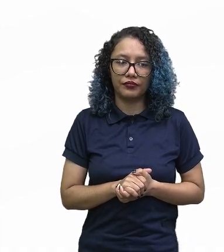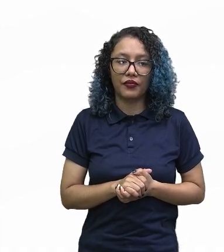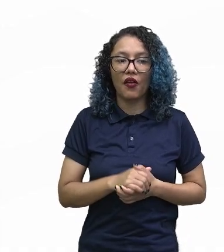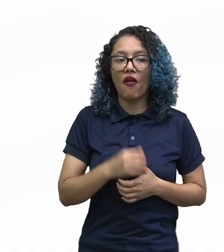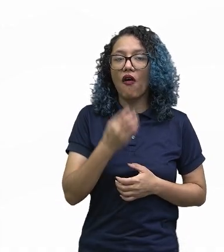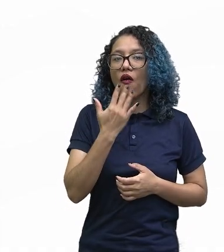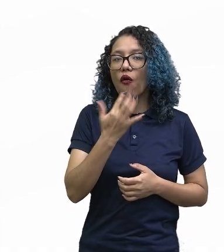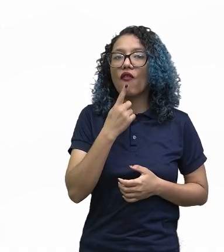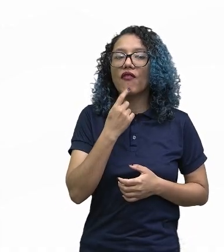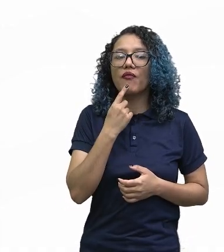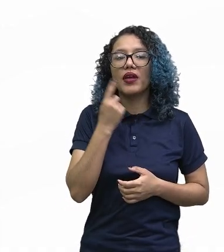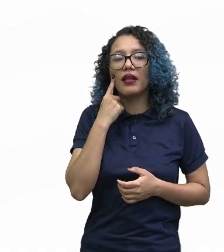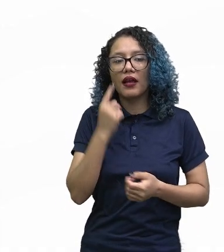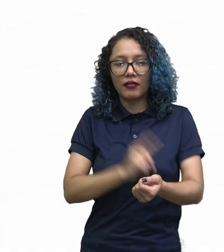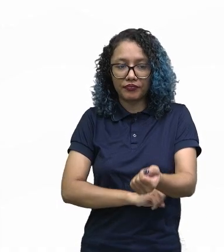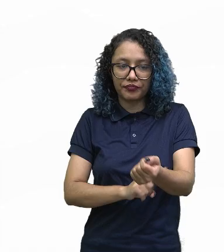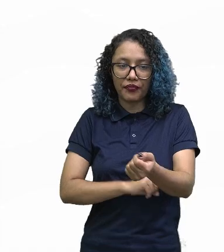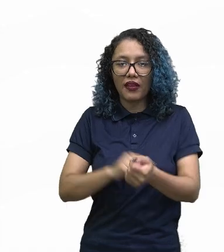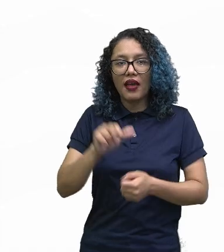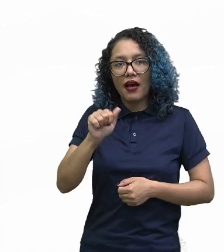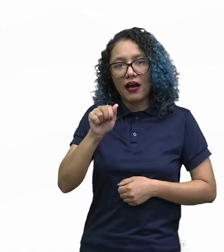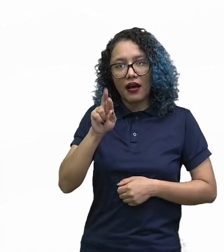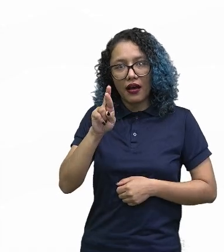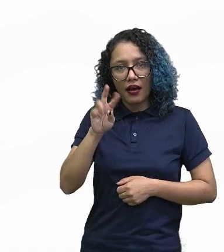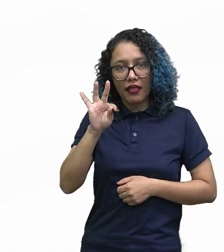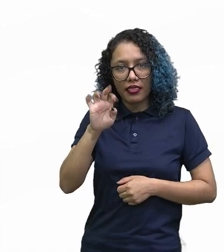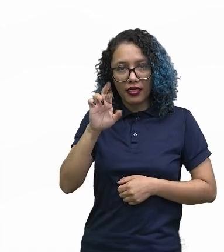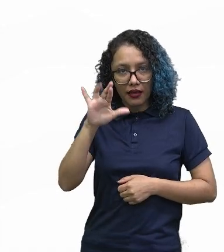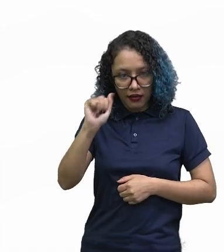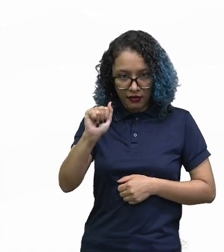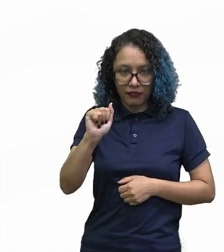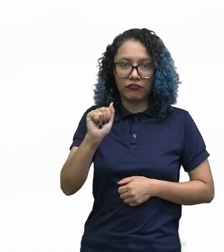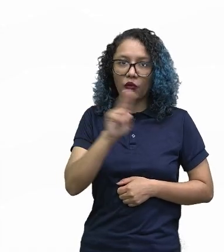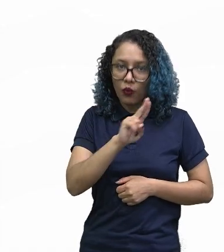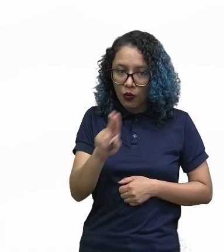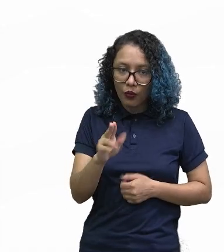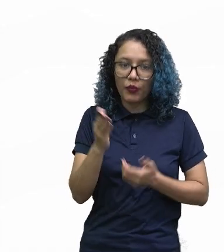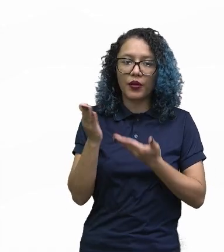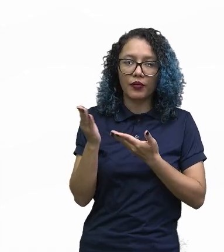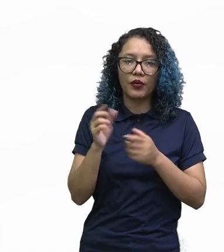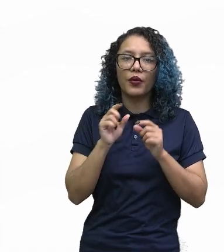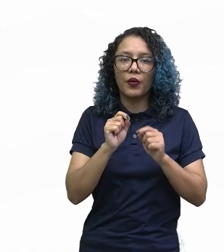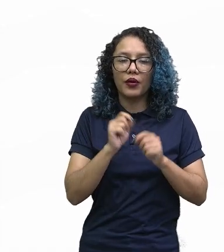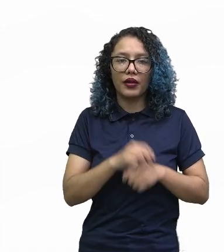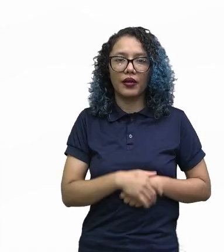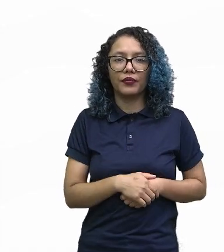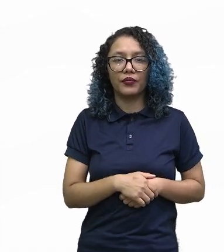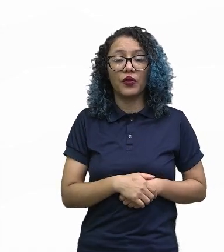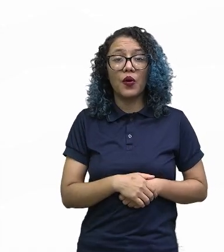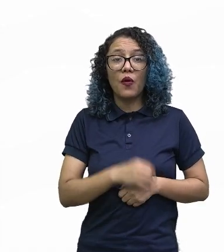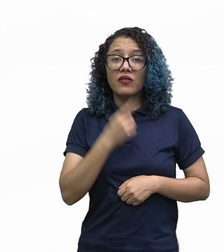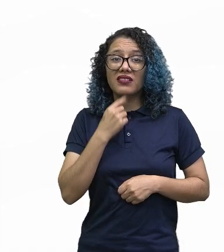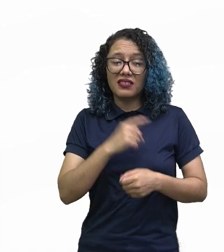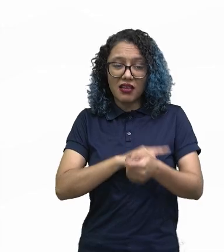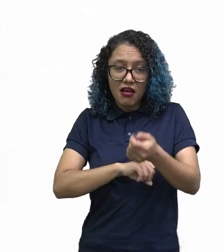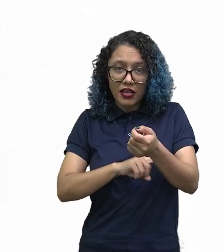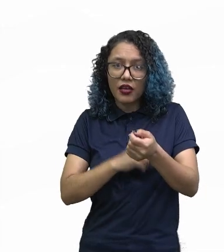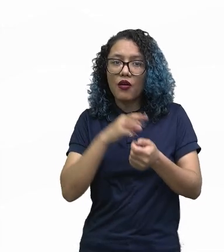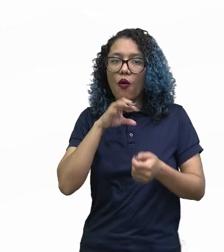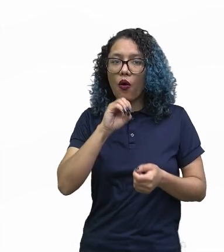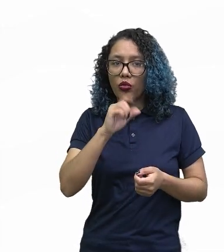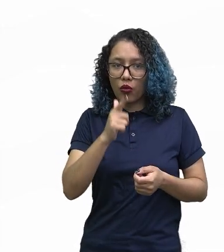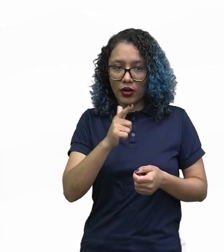de vermelho, nós temos as artérias, né? Que vai levar aquele sangue rico em oxigênio que vem lá do